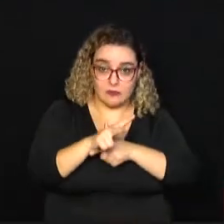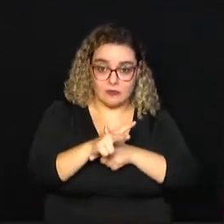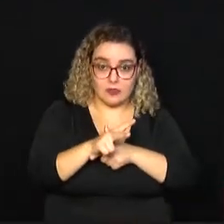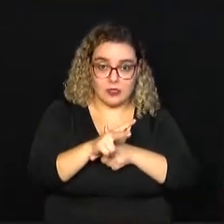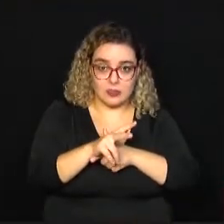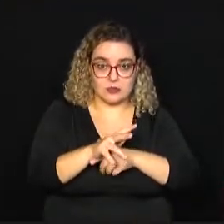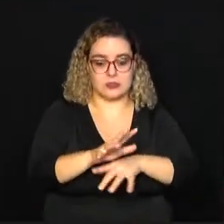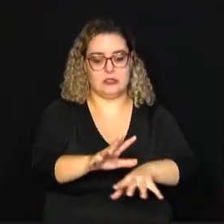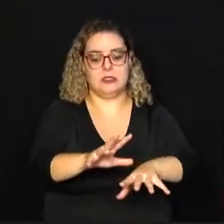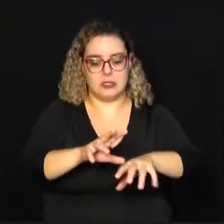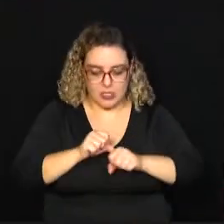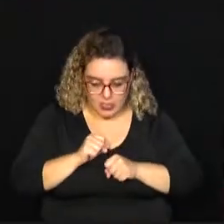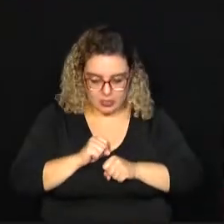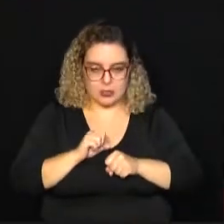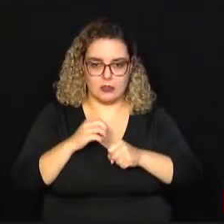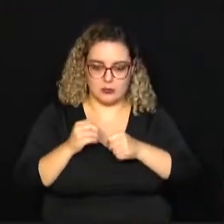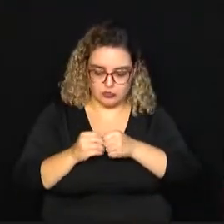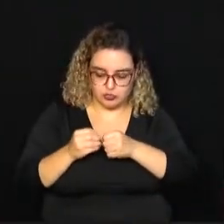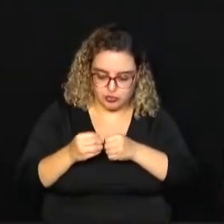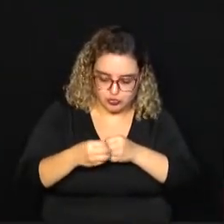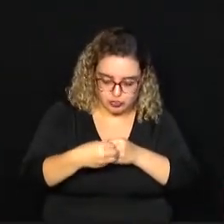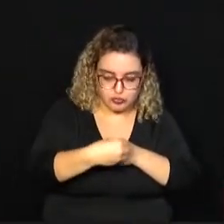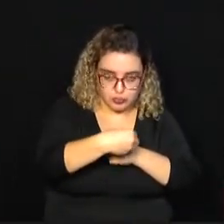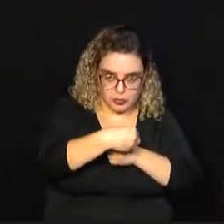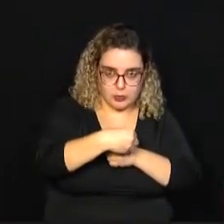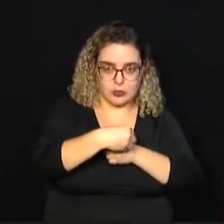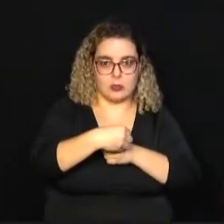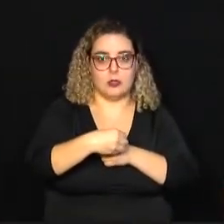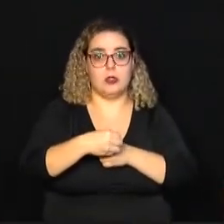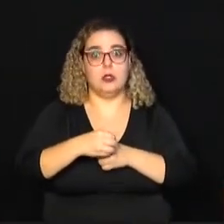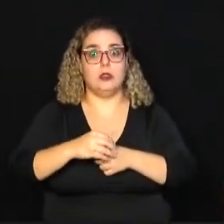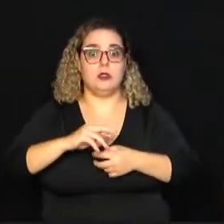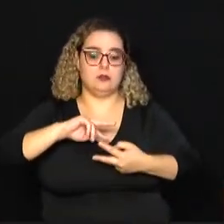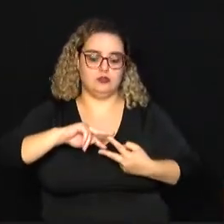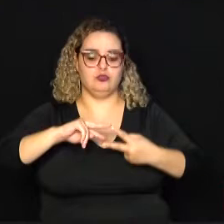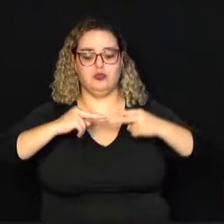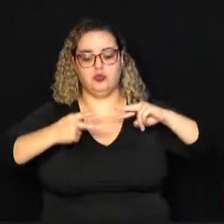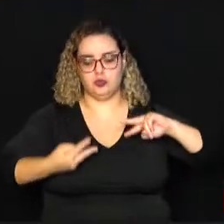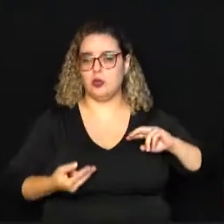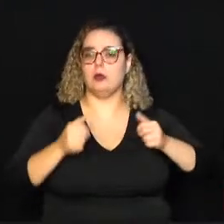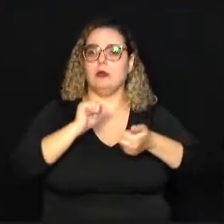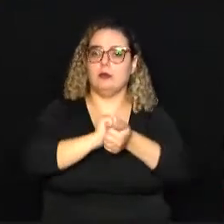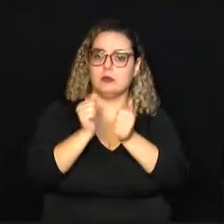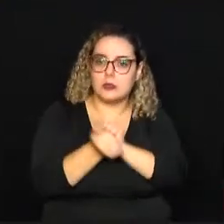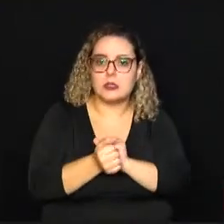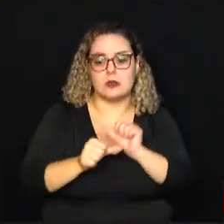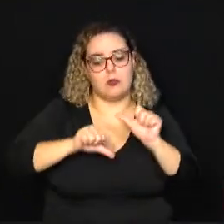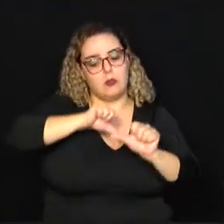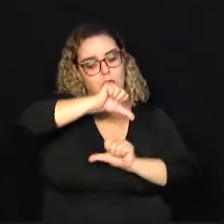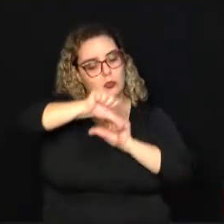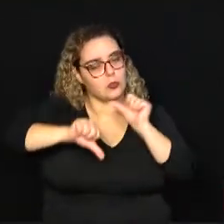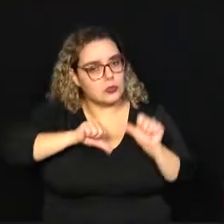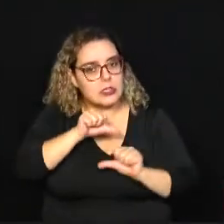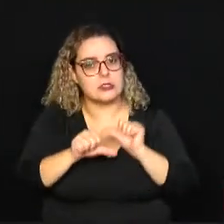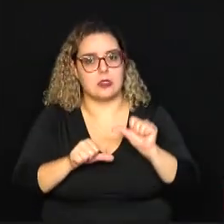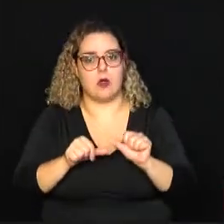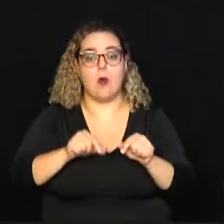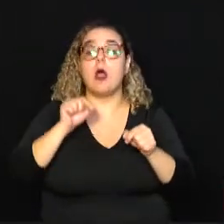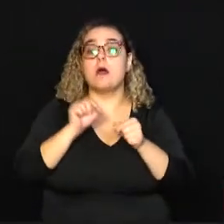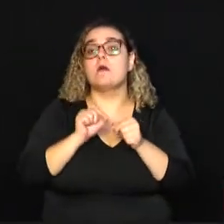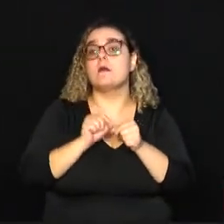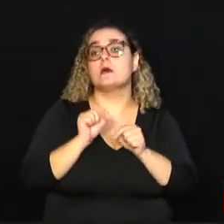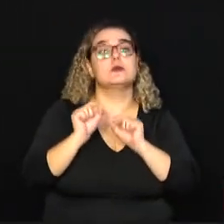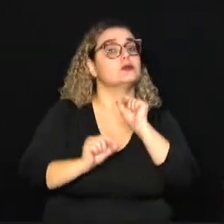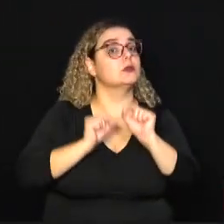uma célula, tem esse processo de tradução do material genético do vírus, de replicação do vírus, e isso faz com que o